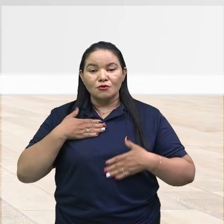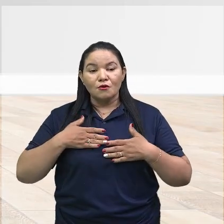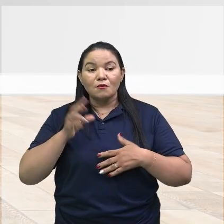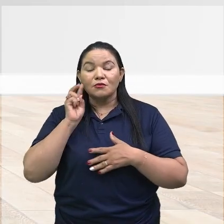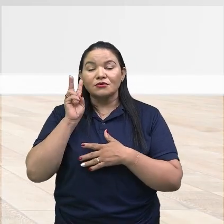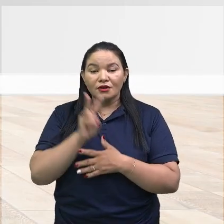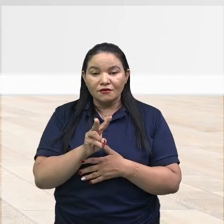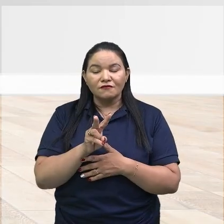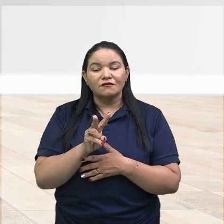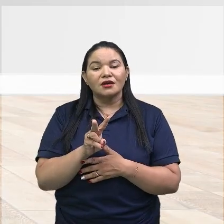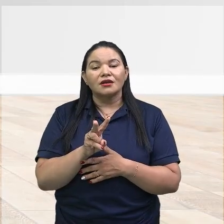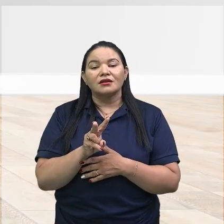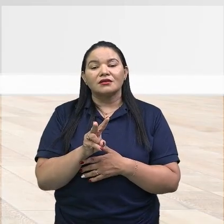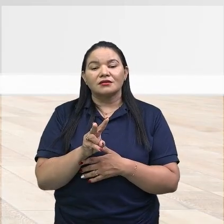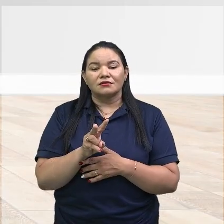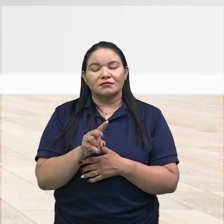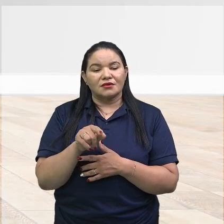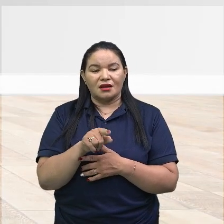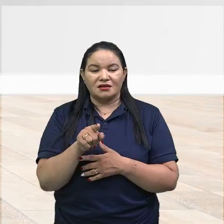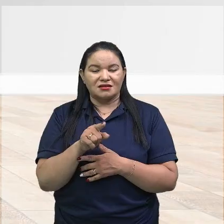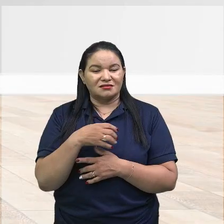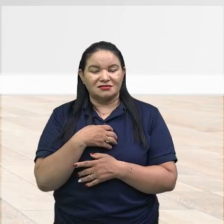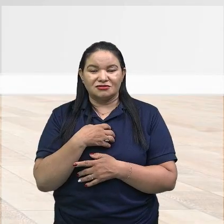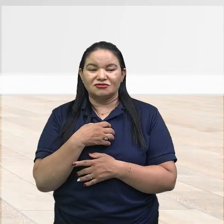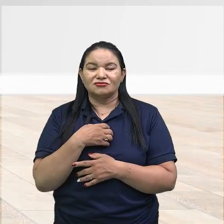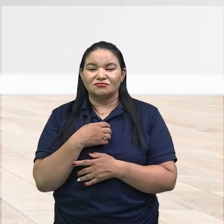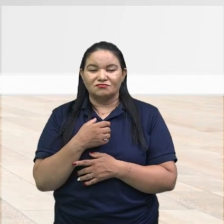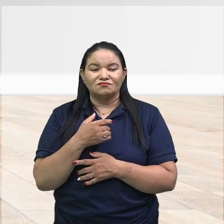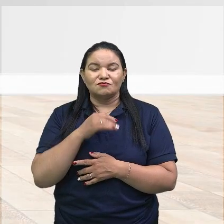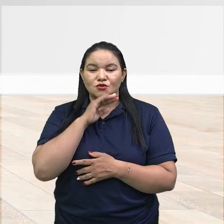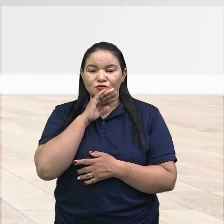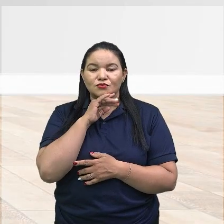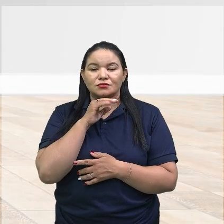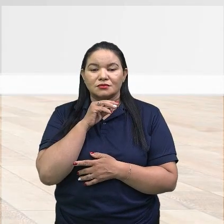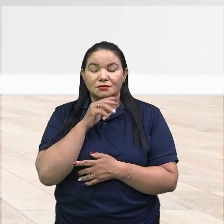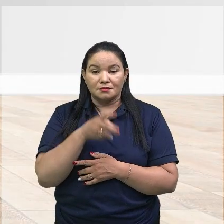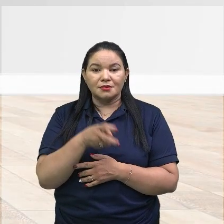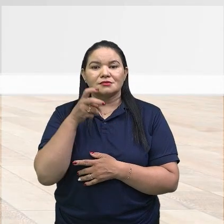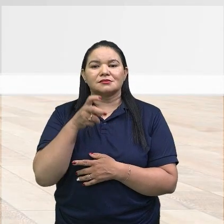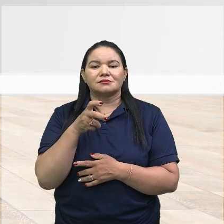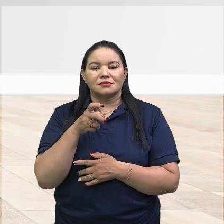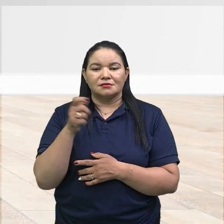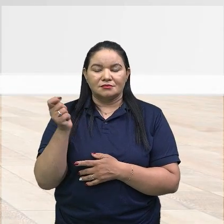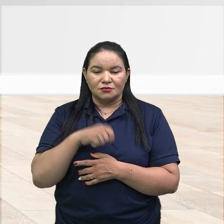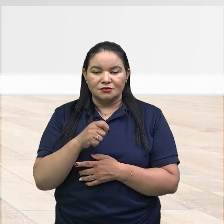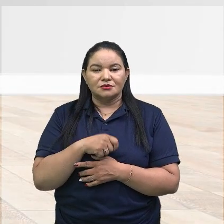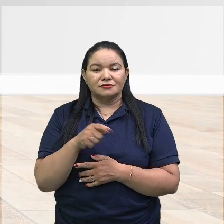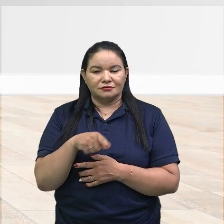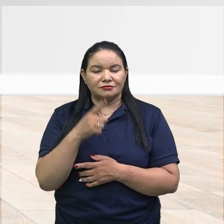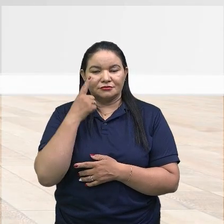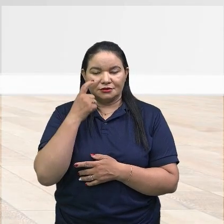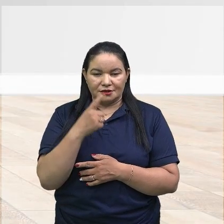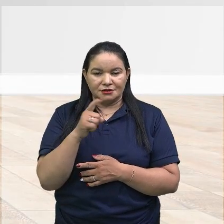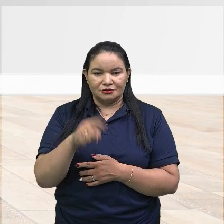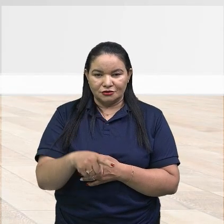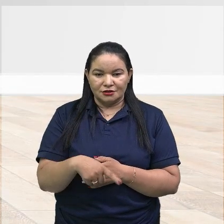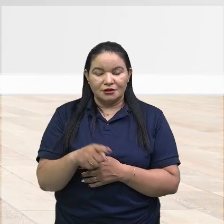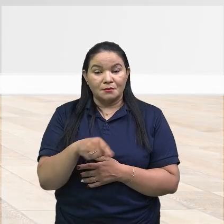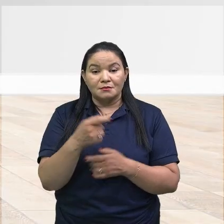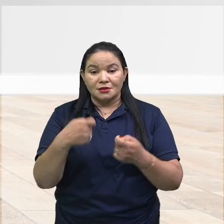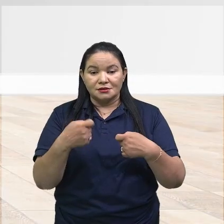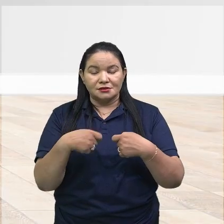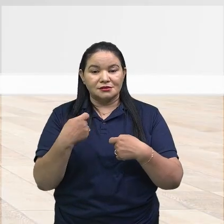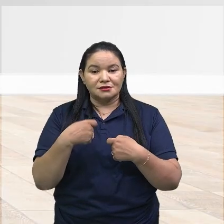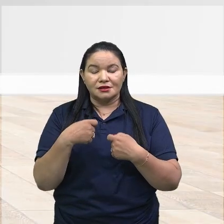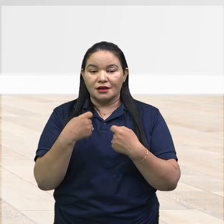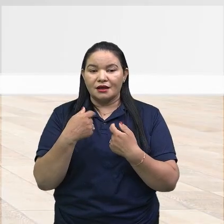boca fala alguma coisa, mas não é o que o corpo está dizendo, né? Então, é muito interessante a gente prestar atenção